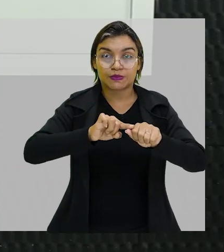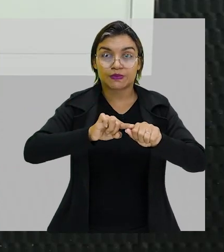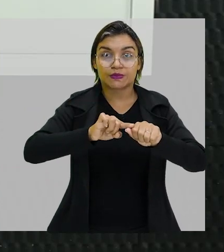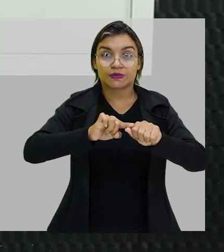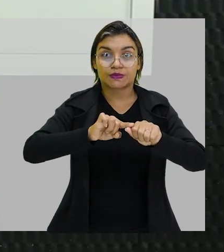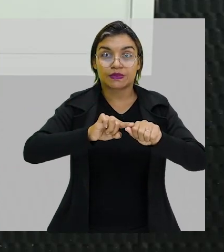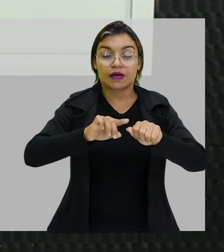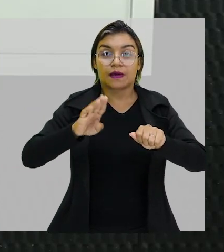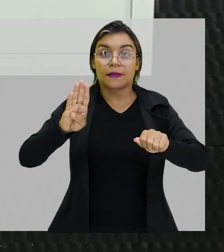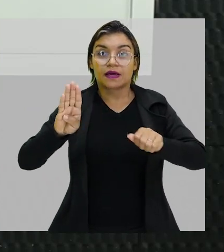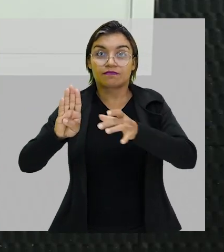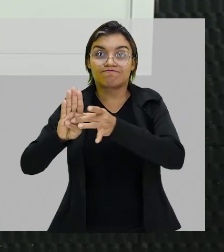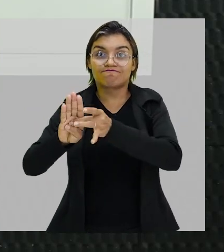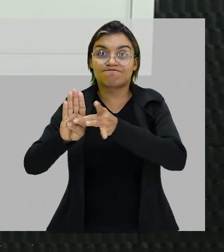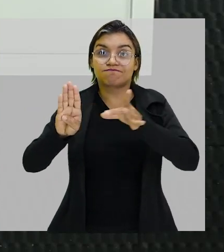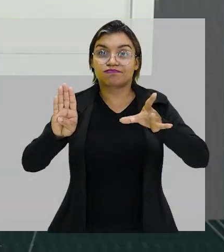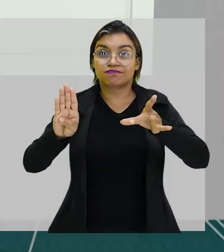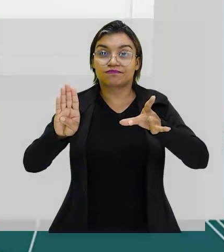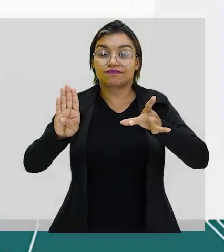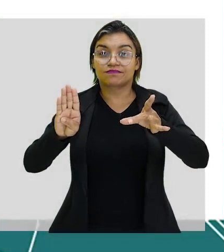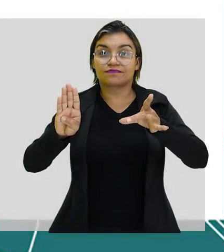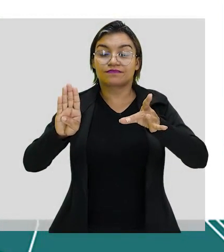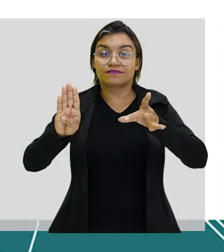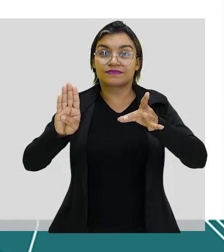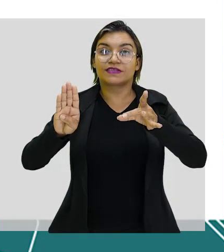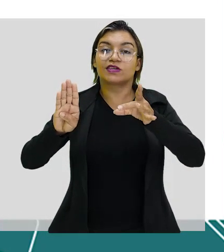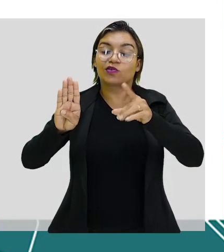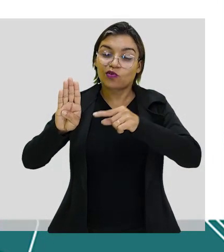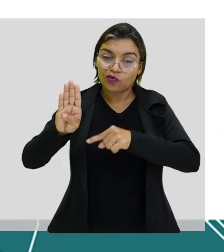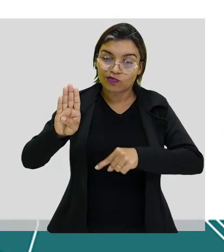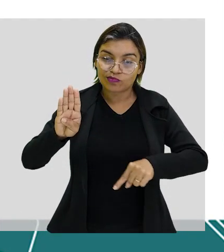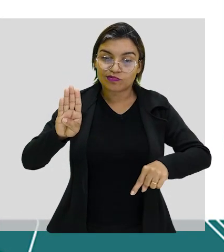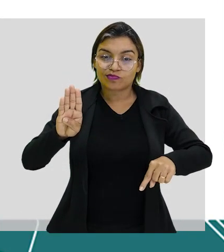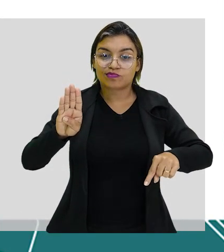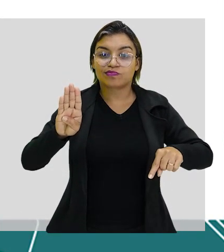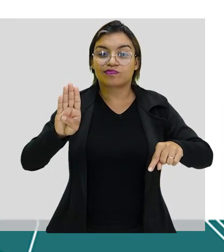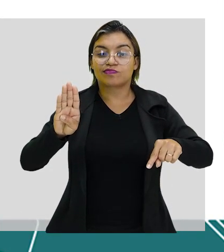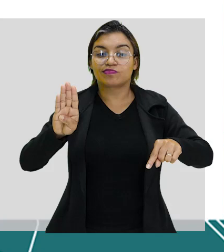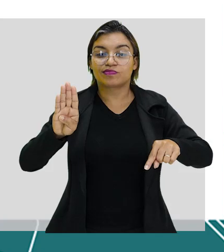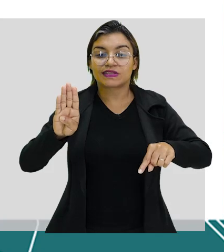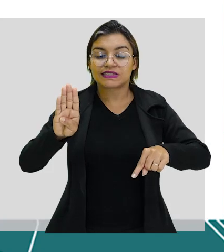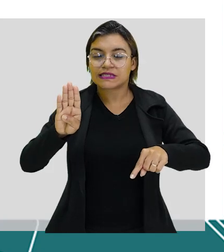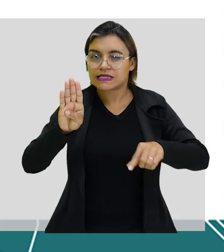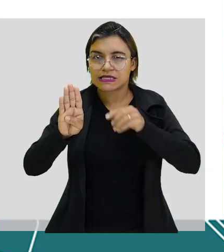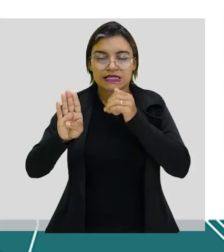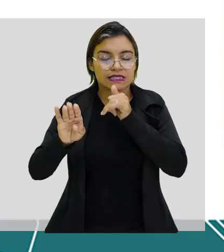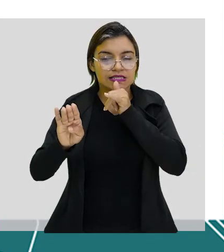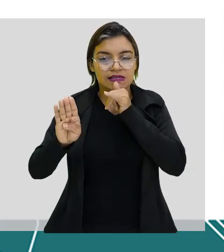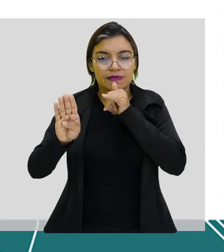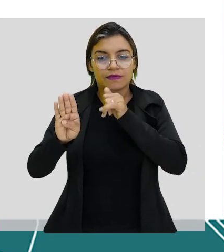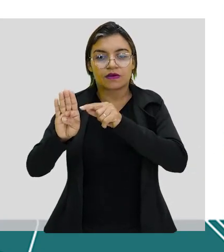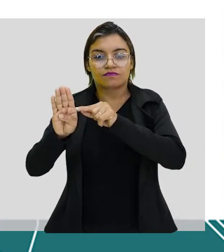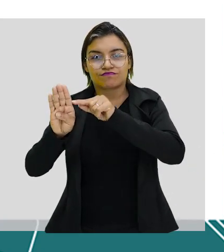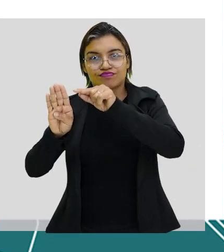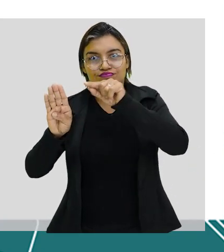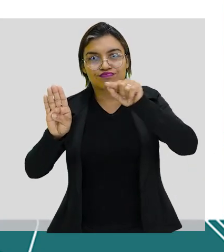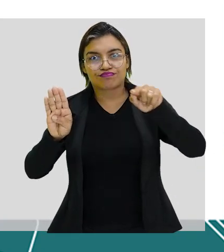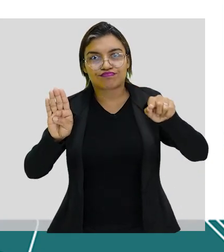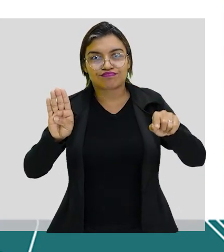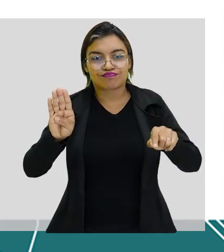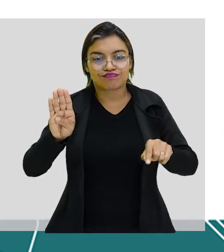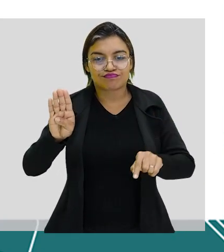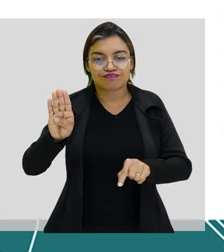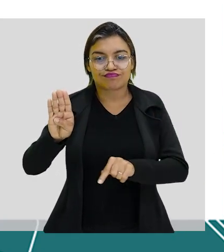desligada em B, e continuou no sentido anti-horário. Nós olhamos essa alternativa lá na letra E.